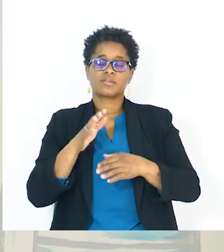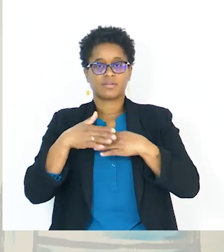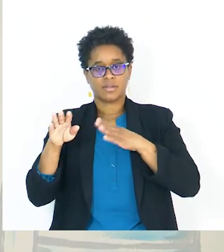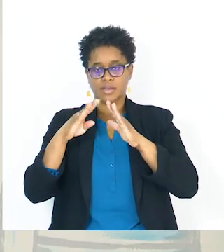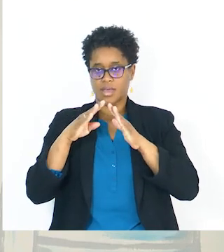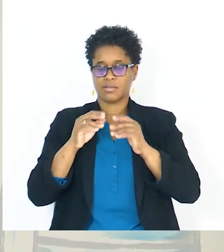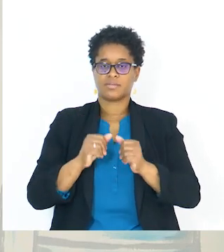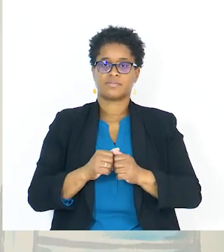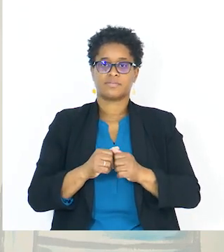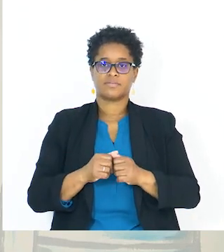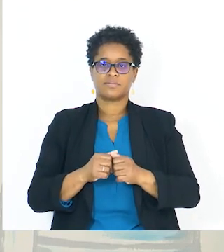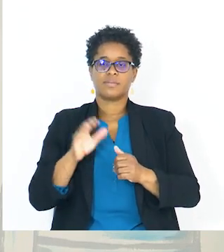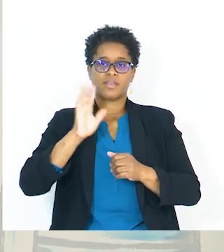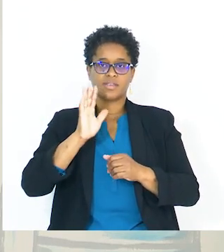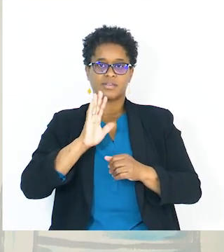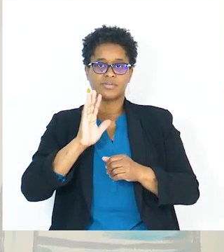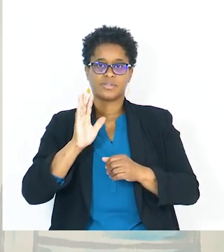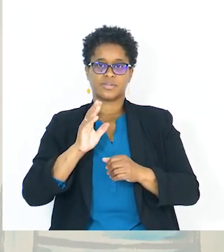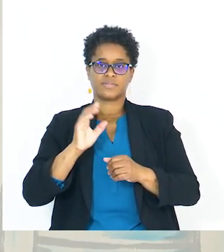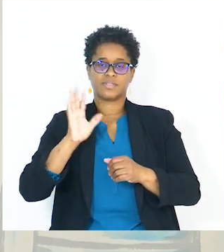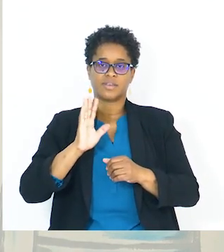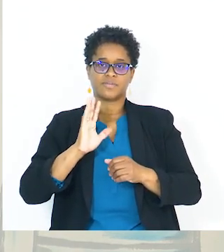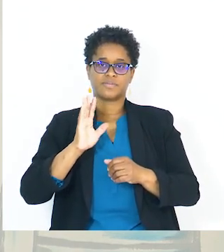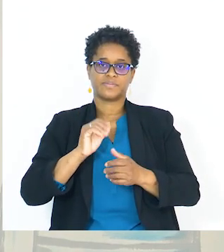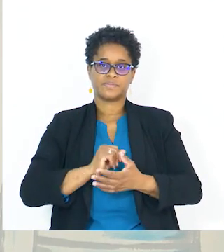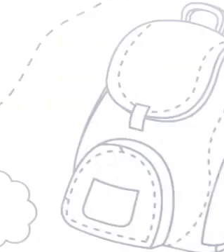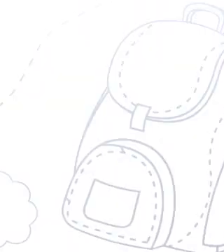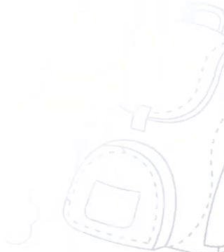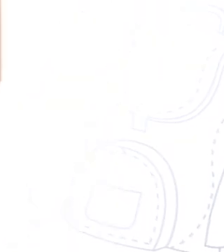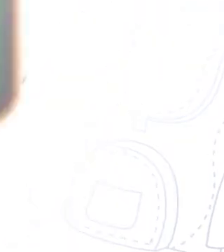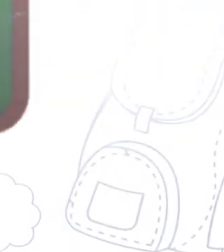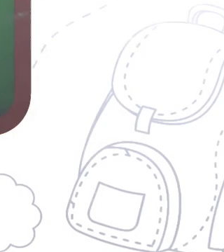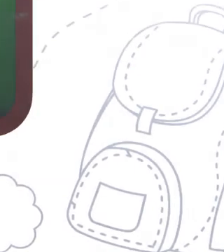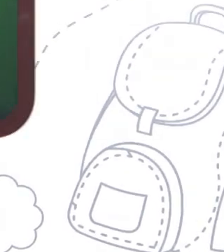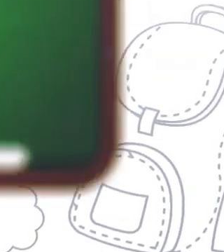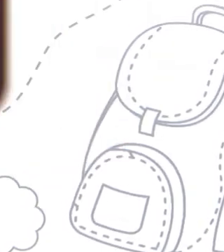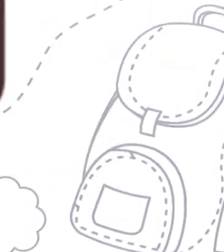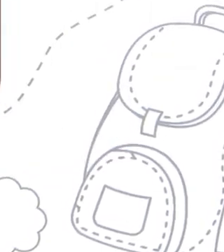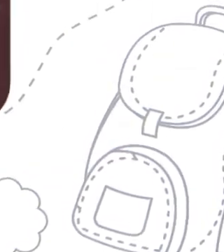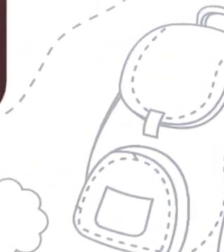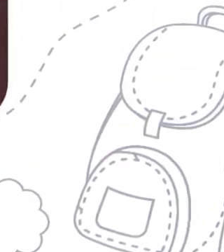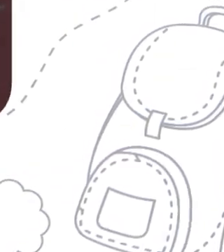que saírem de casa. Adeus! Tchau!